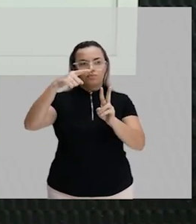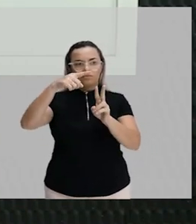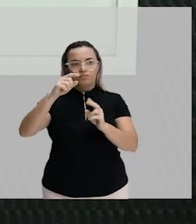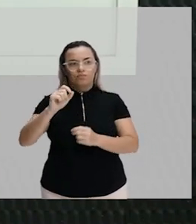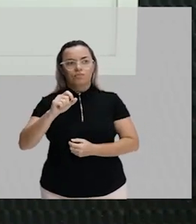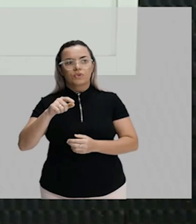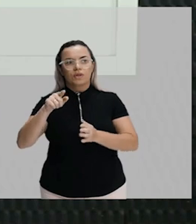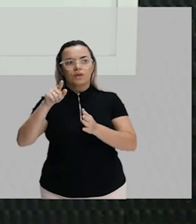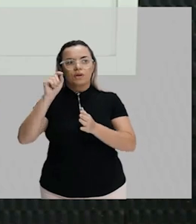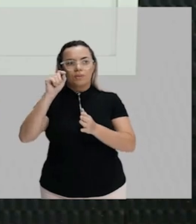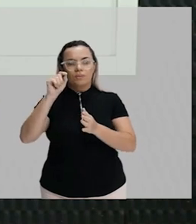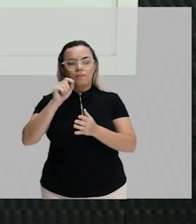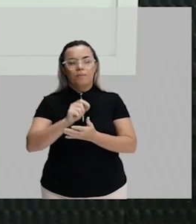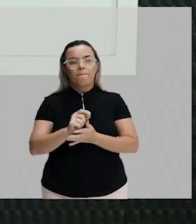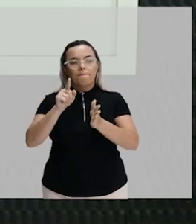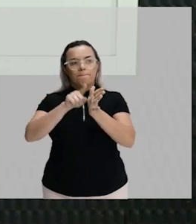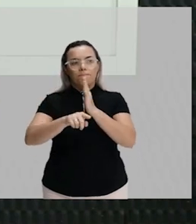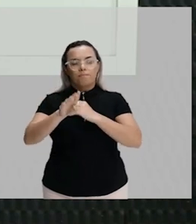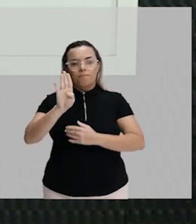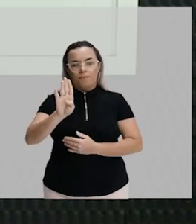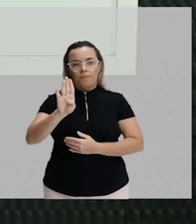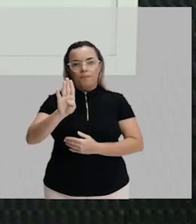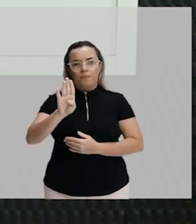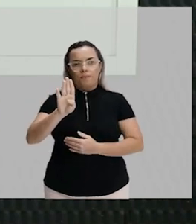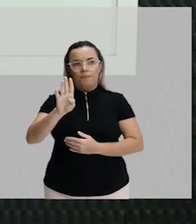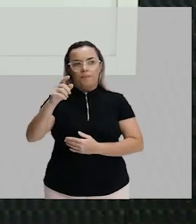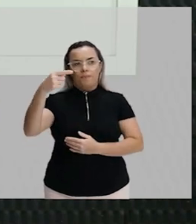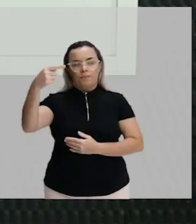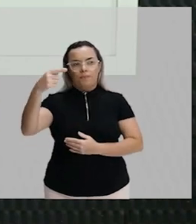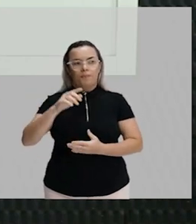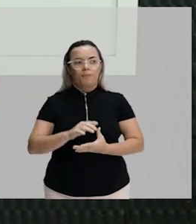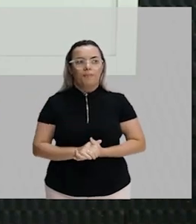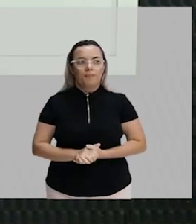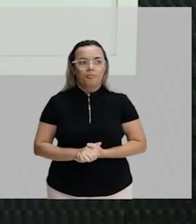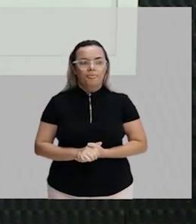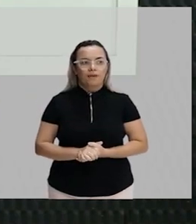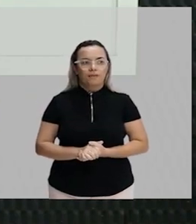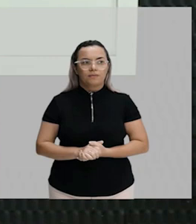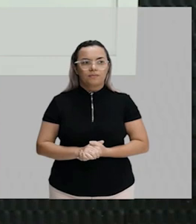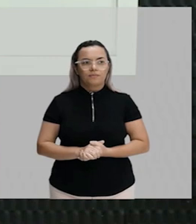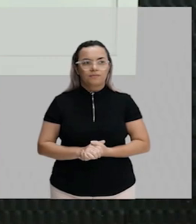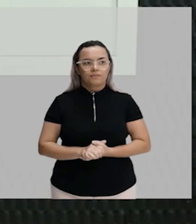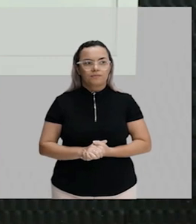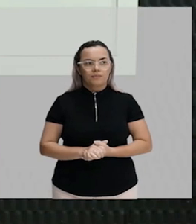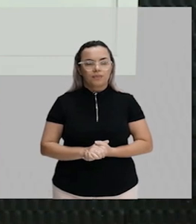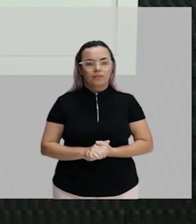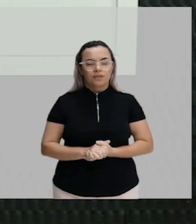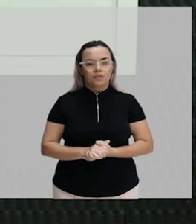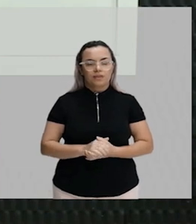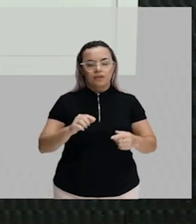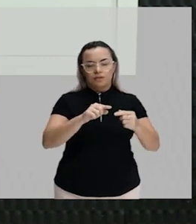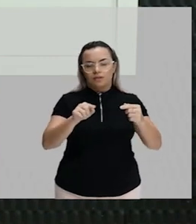Campos certo eu vou chamar espira externa de 1 e a interna de 2 Então vai ser ó